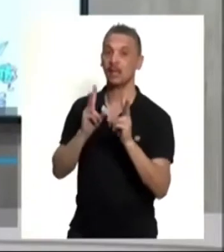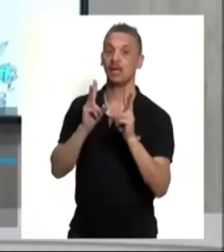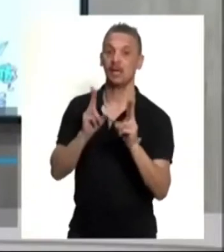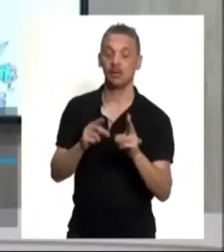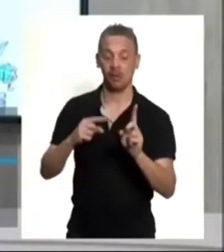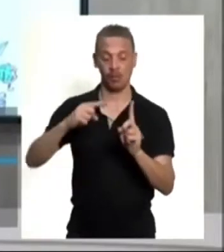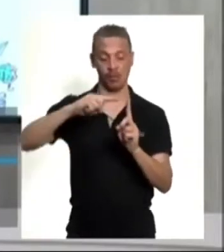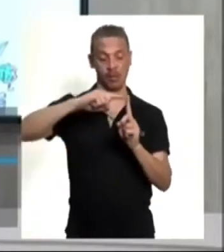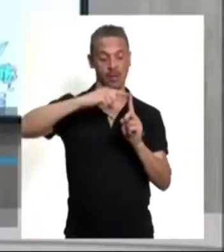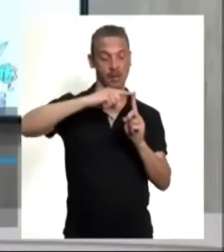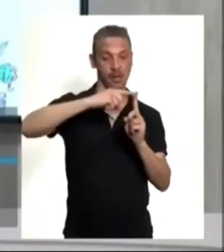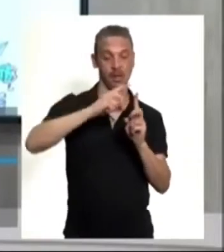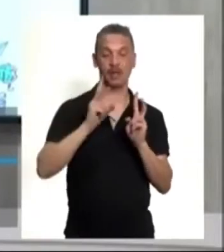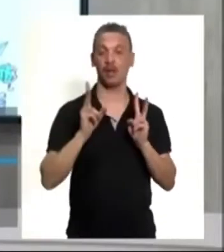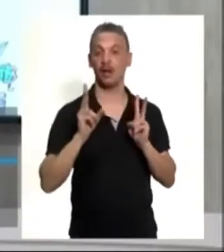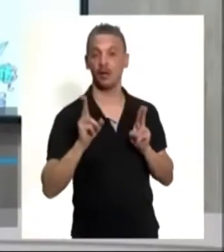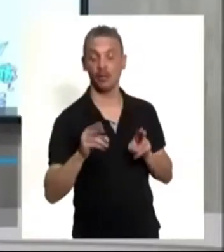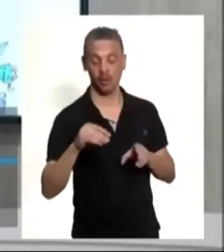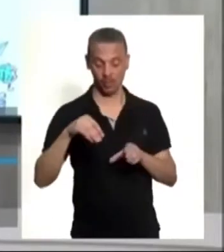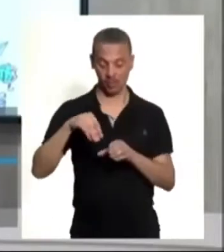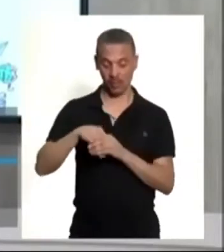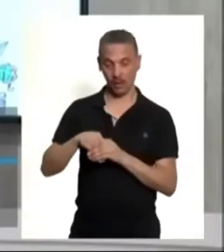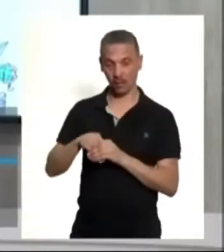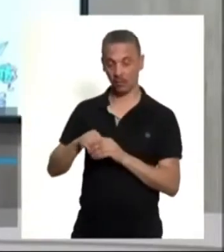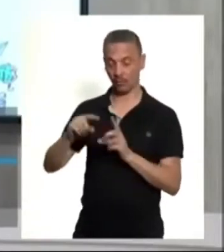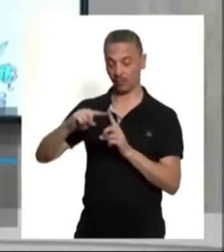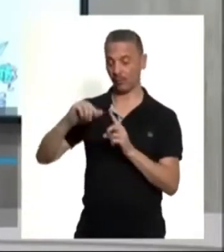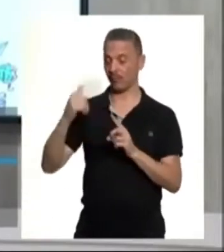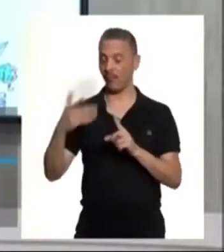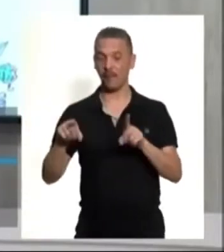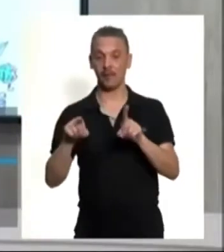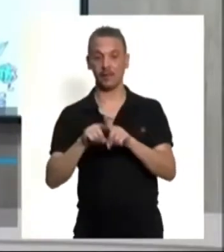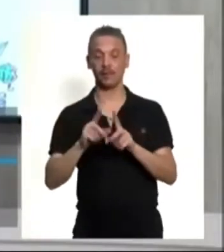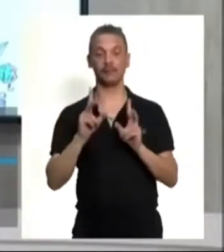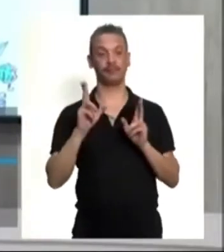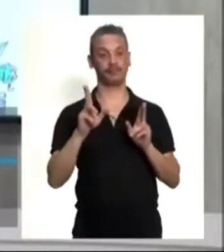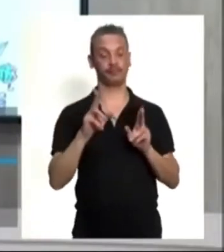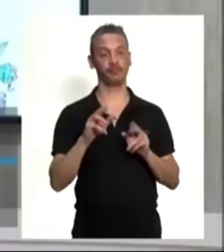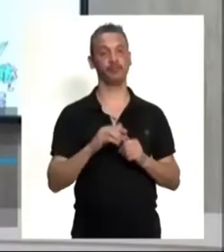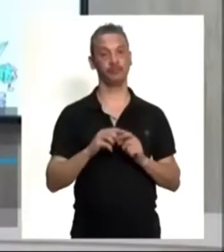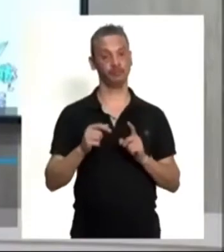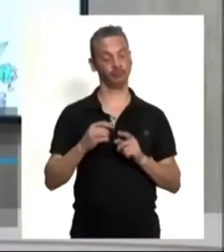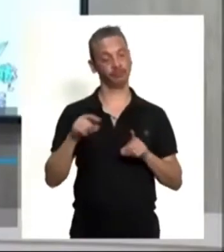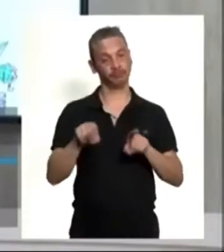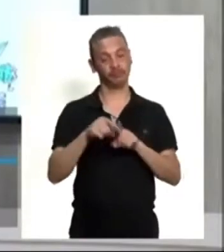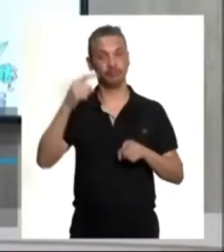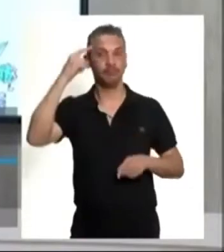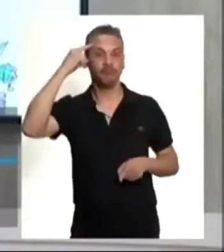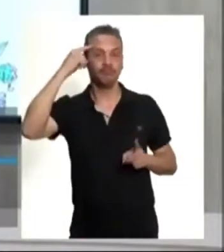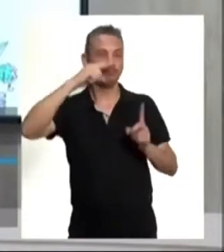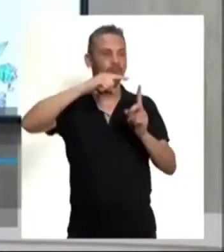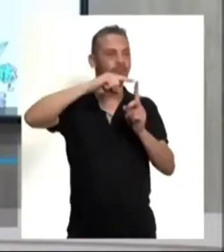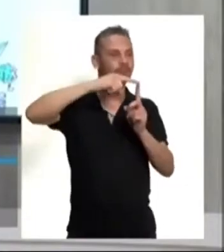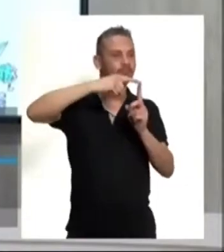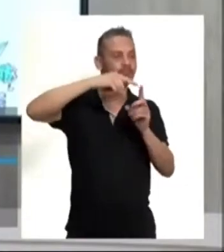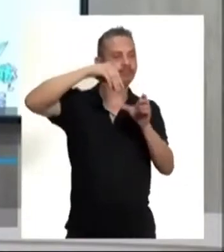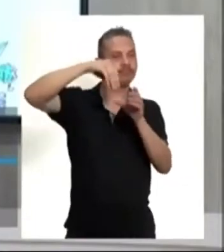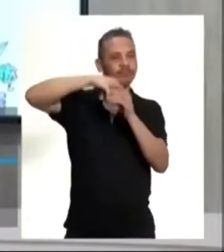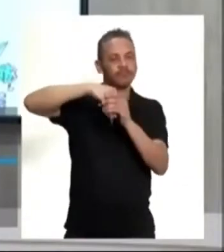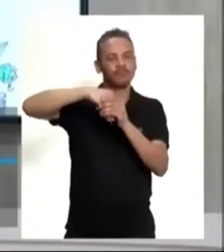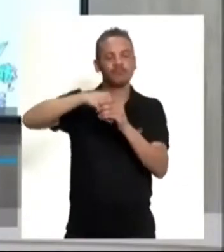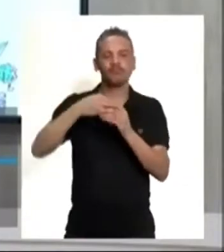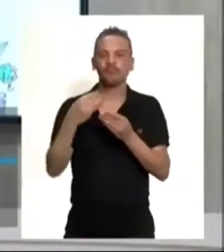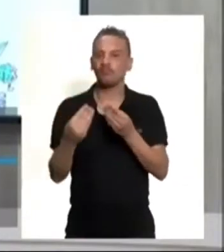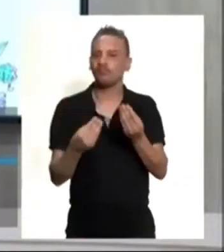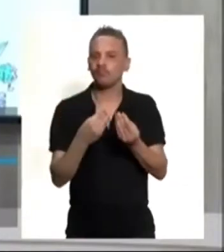ângulos internos iguais, os 6 ângulos externos iguais. Mas mais importante do que isso, de pensar nos ângulos internos do polígono, é você lembrar